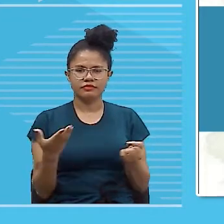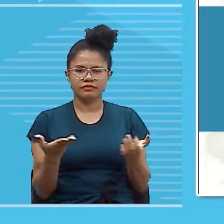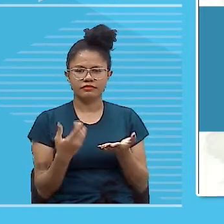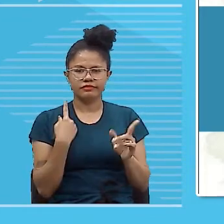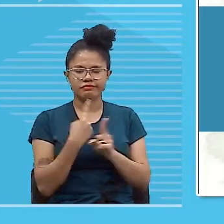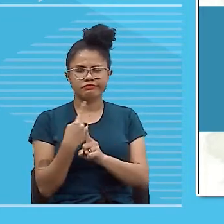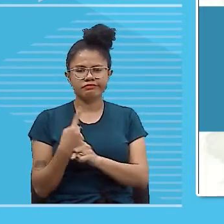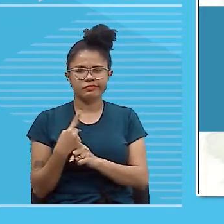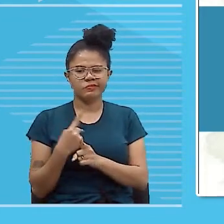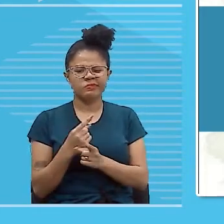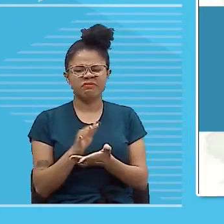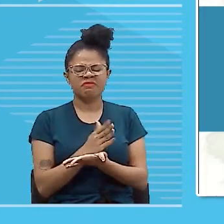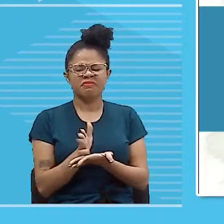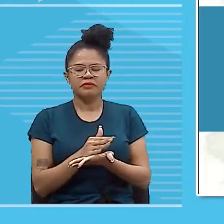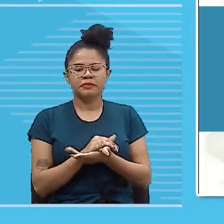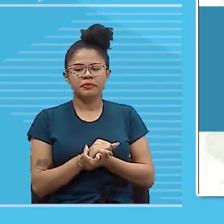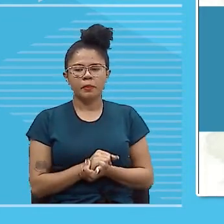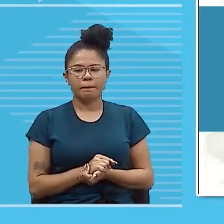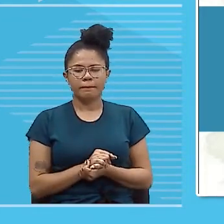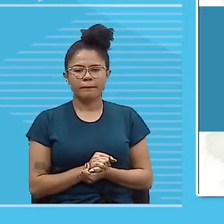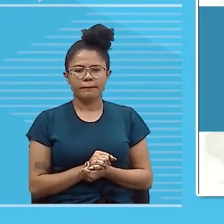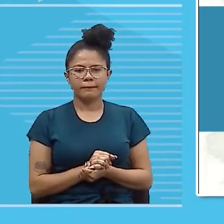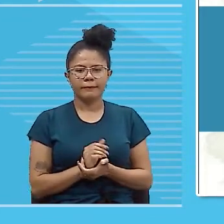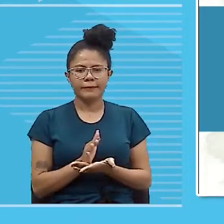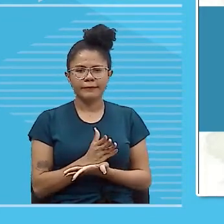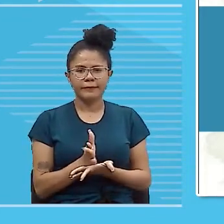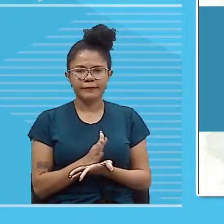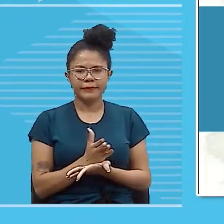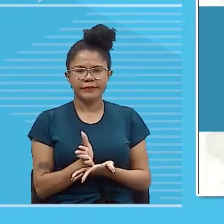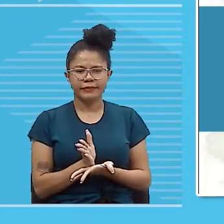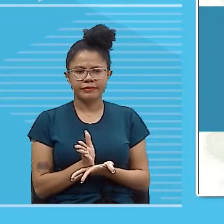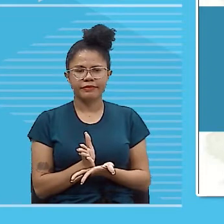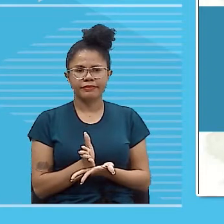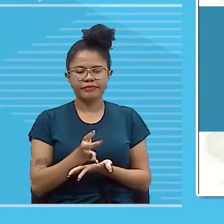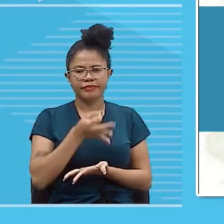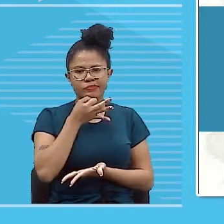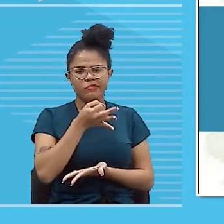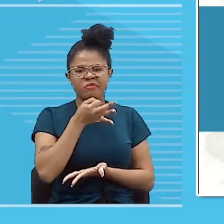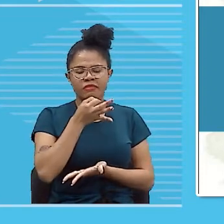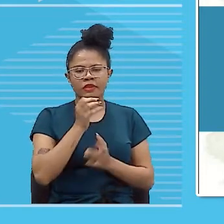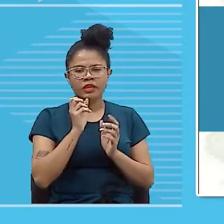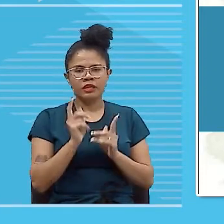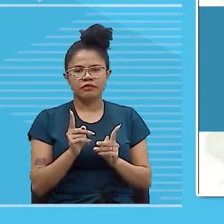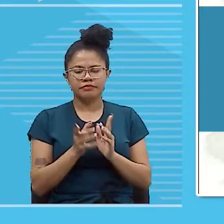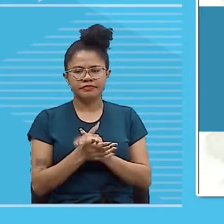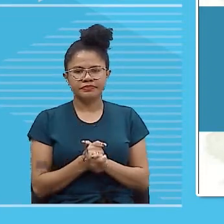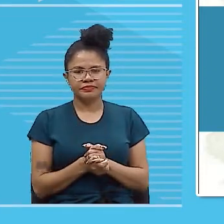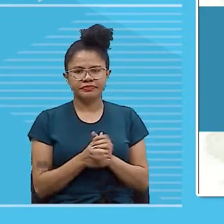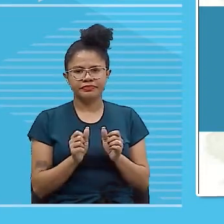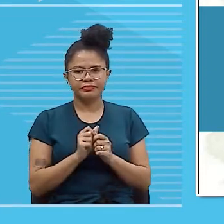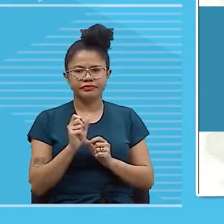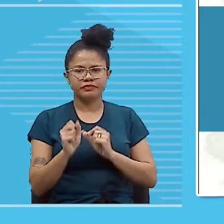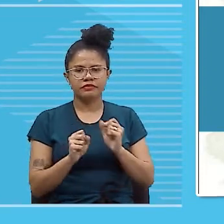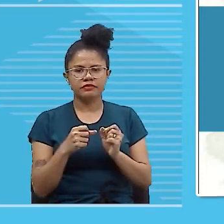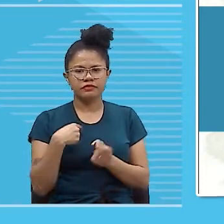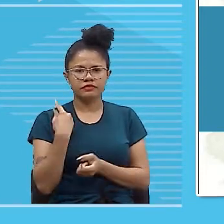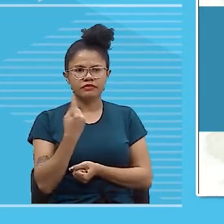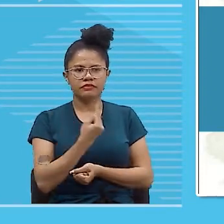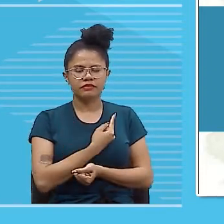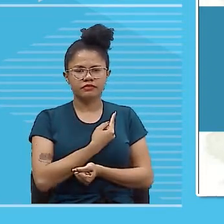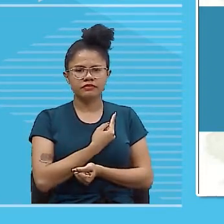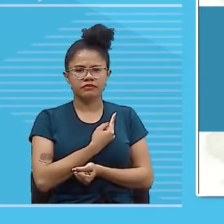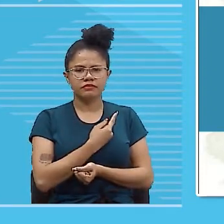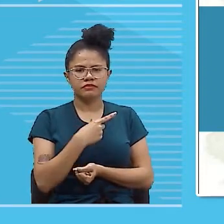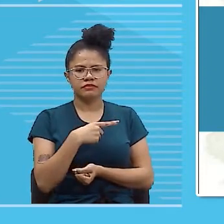elementos né uns operadores argumentativos que vão fazer com que nós